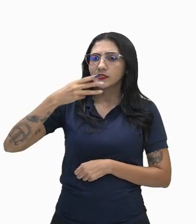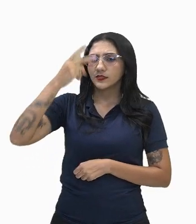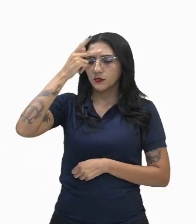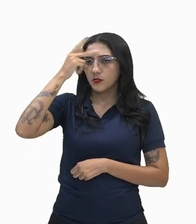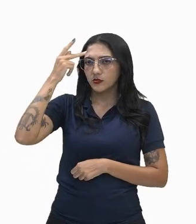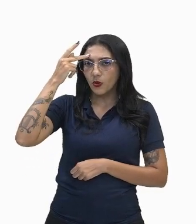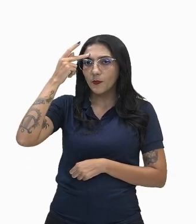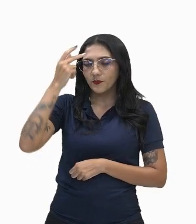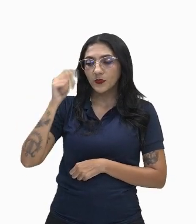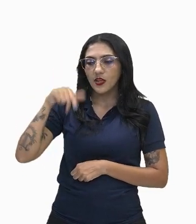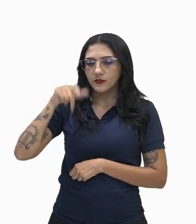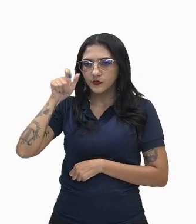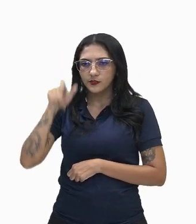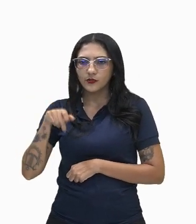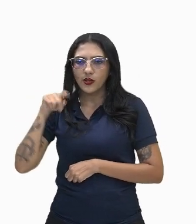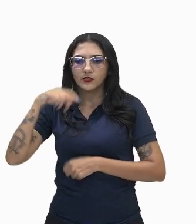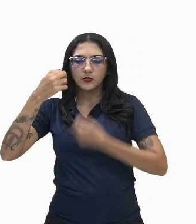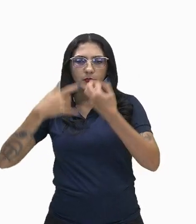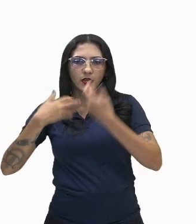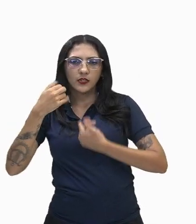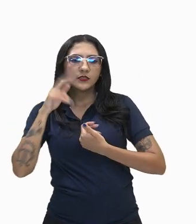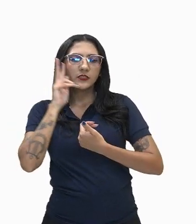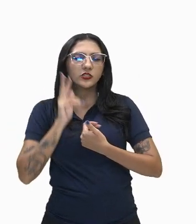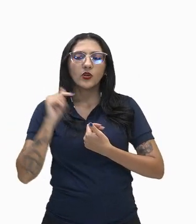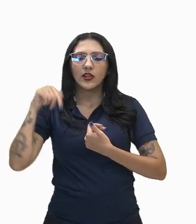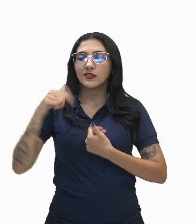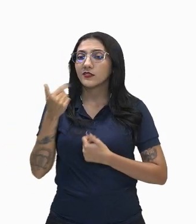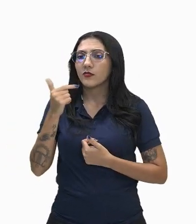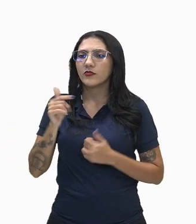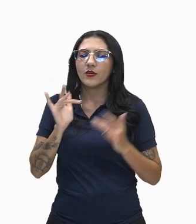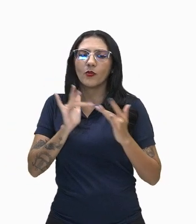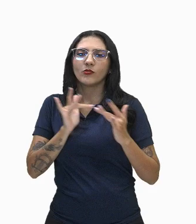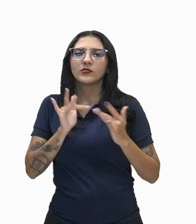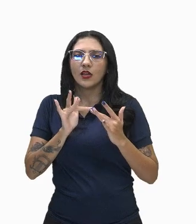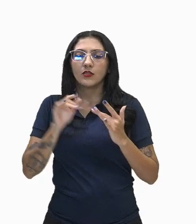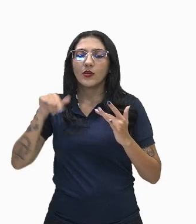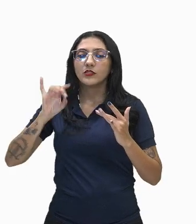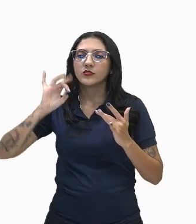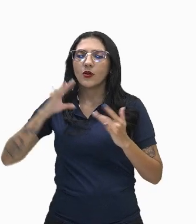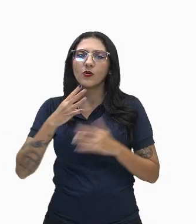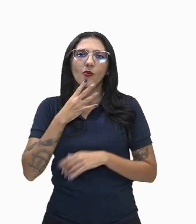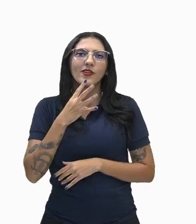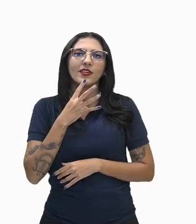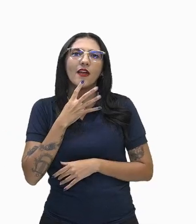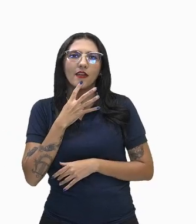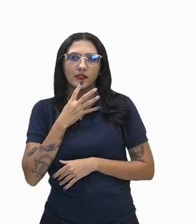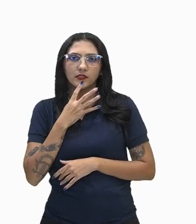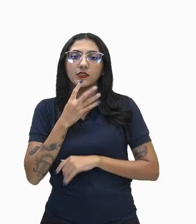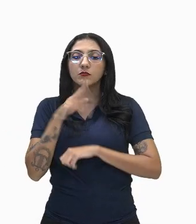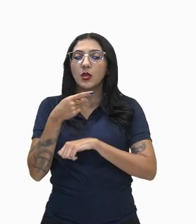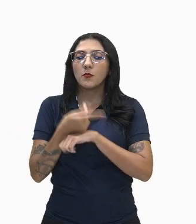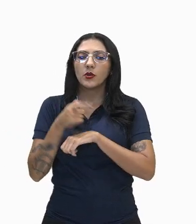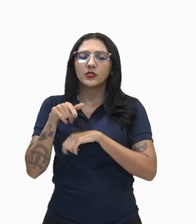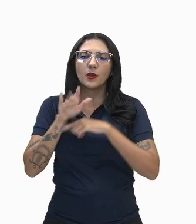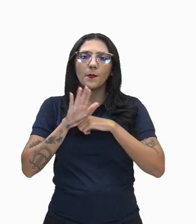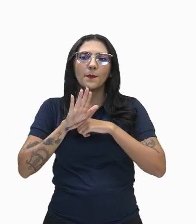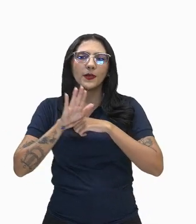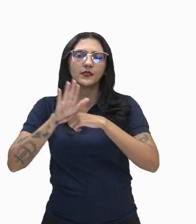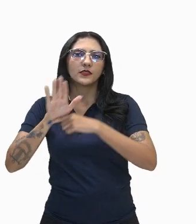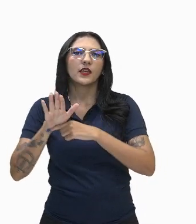narrador, ele não faz parte da história. Ele conhece a história, apresenta a história, relata